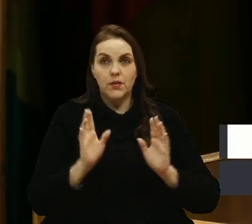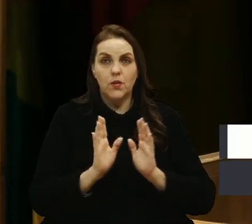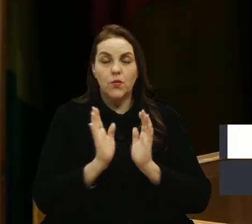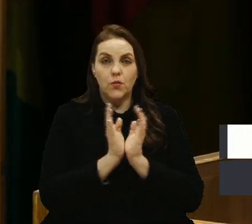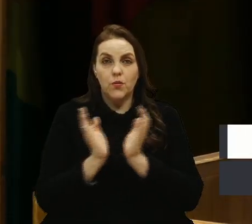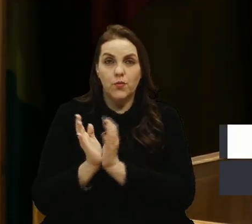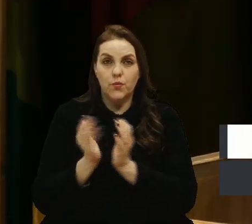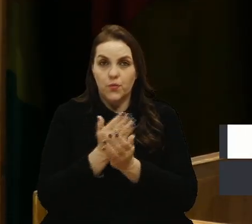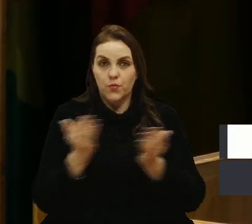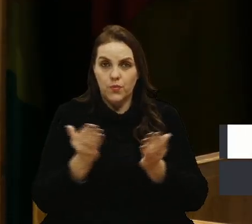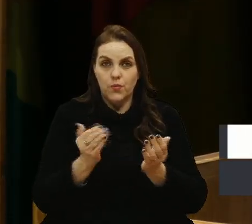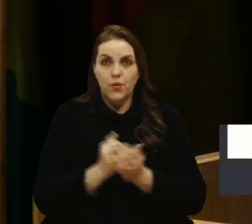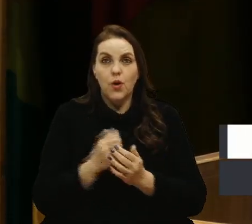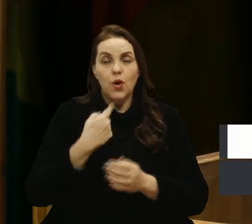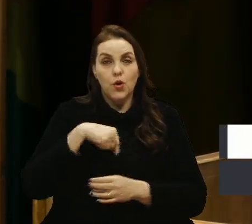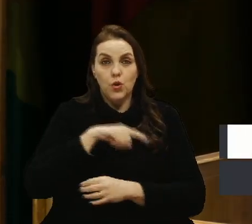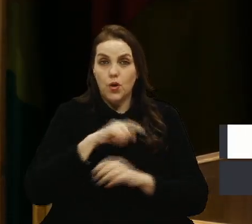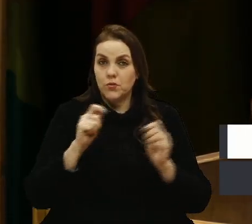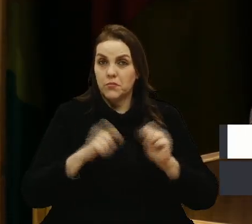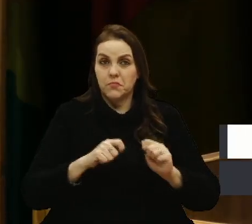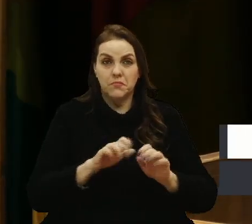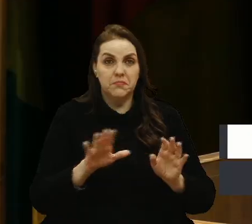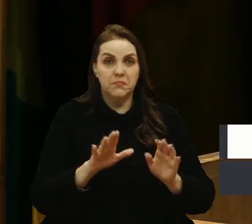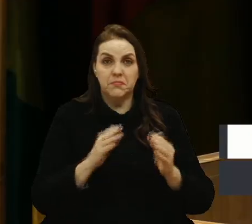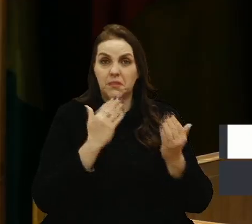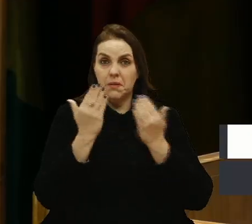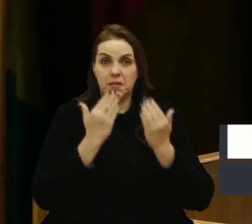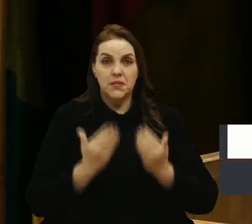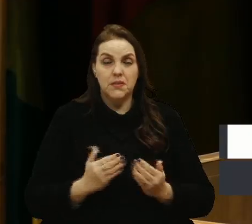recorrente. Então, bom, nós temos competência plena para apreciação.